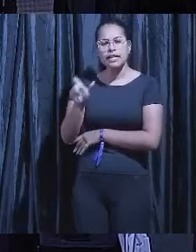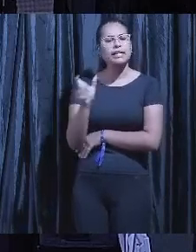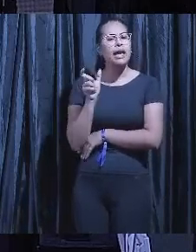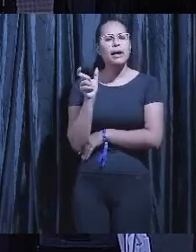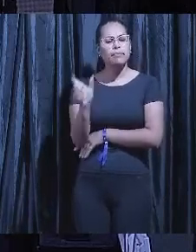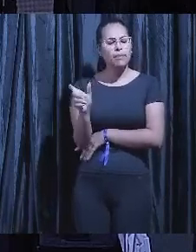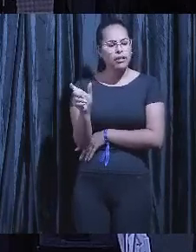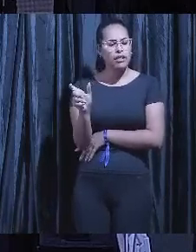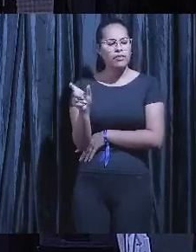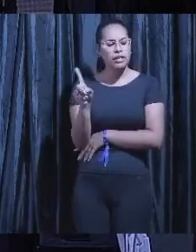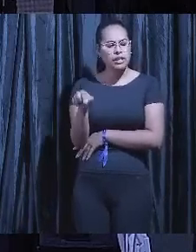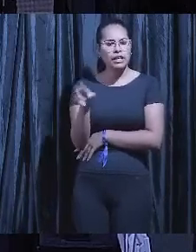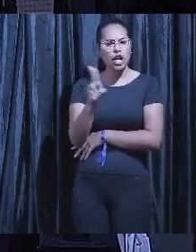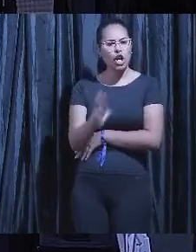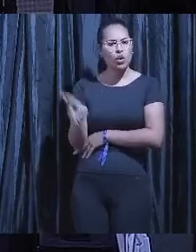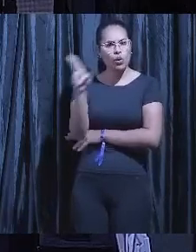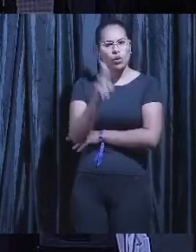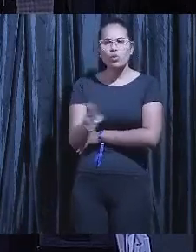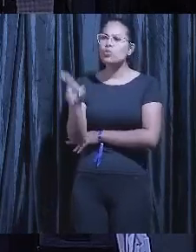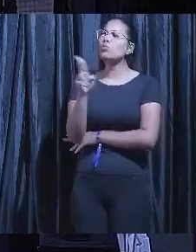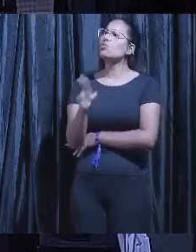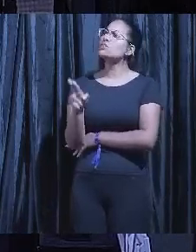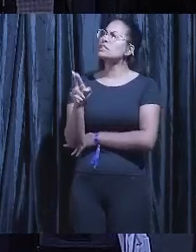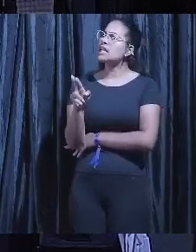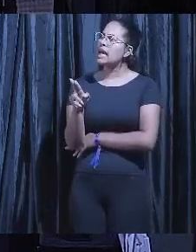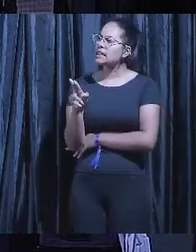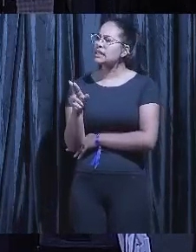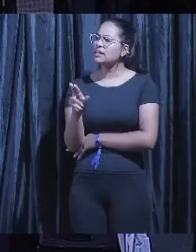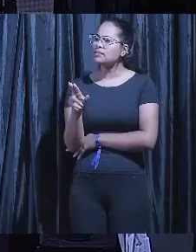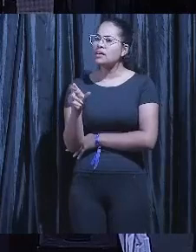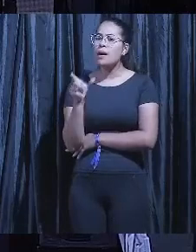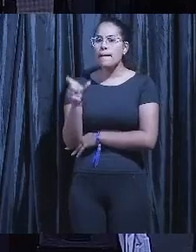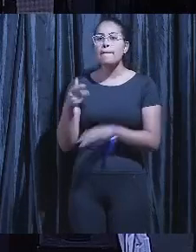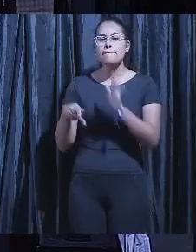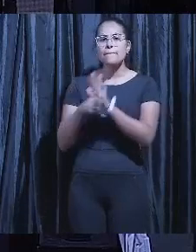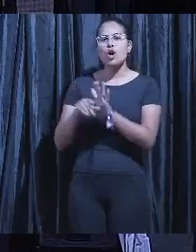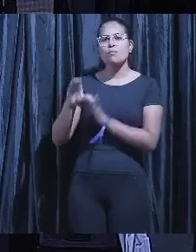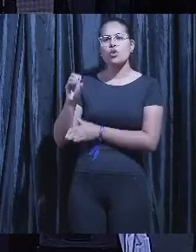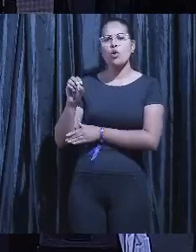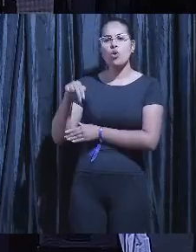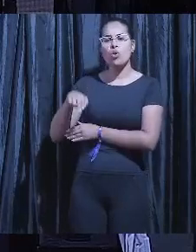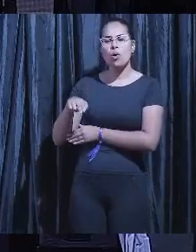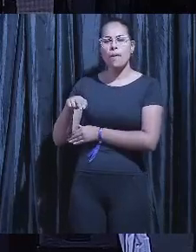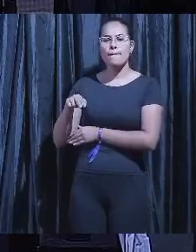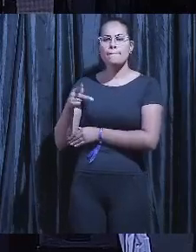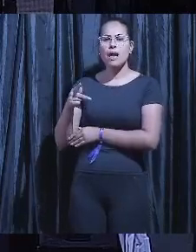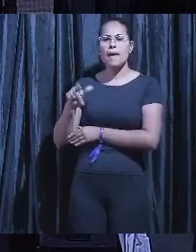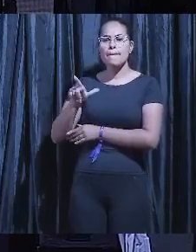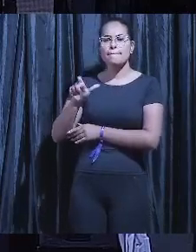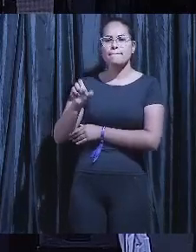que é utilizada, é uma redução exatamente da palavra complexo, na verdade, e é